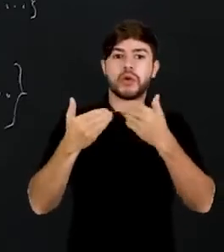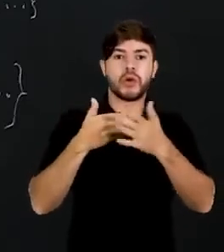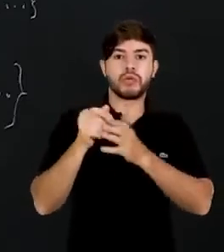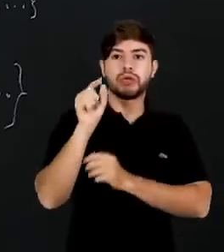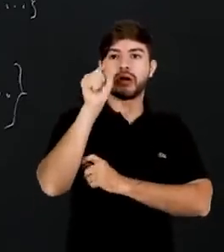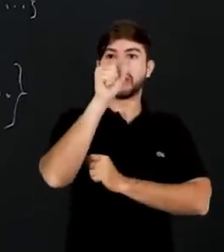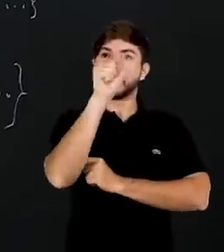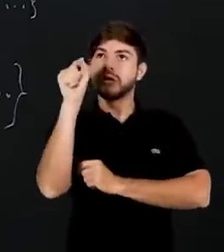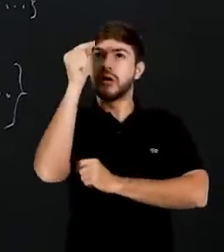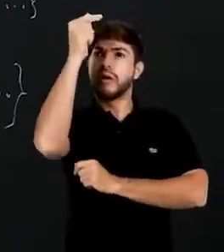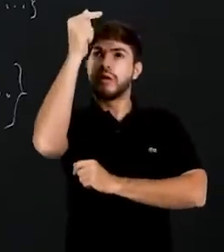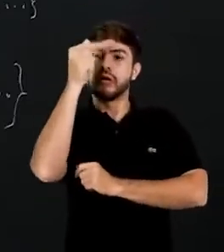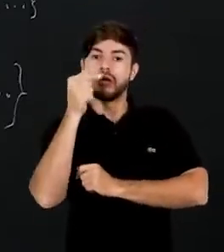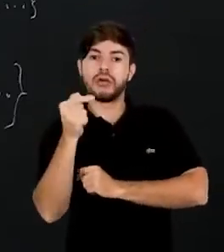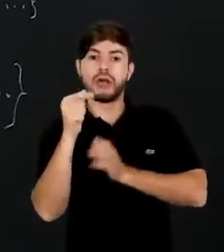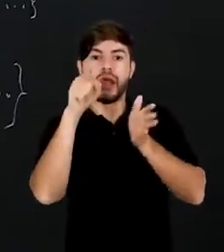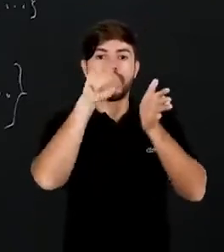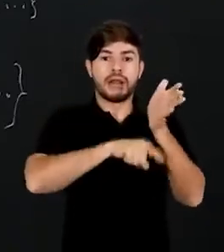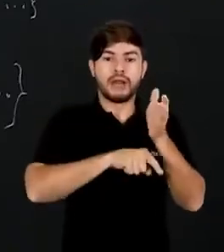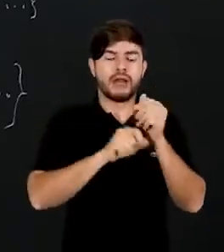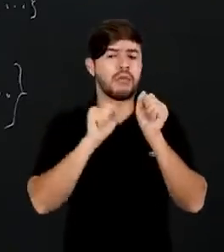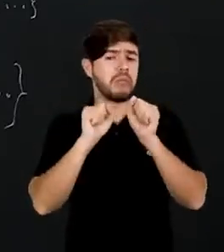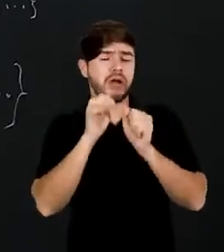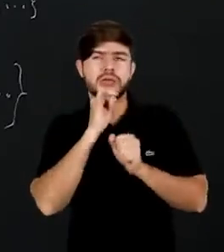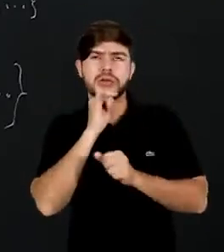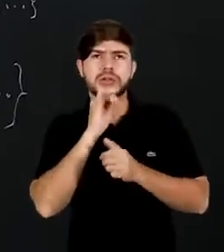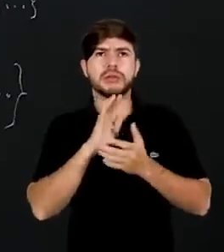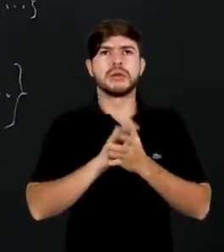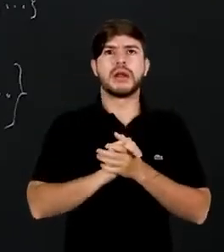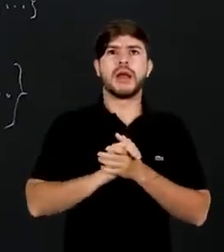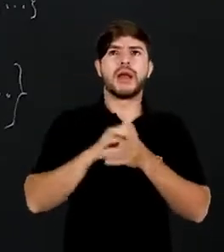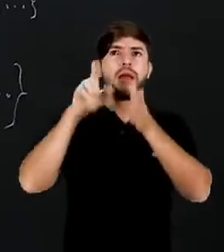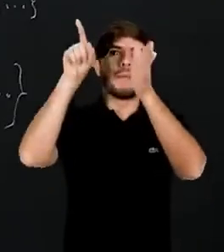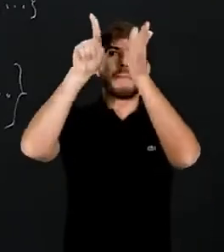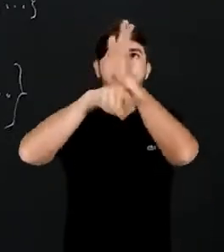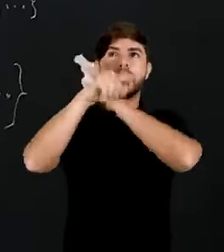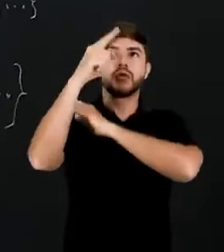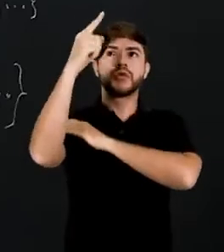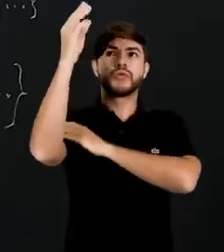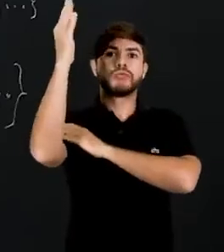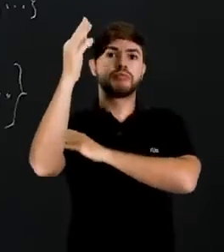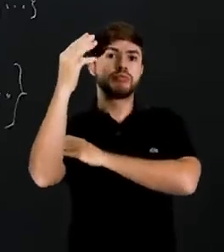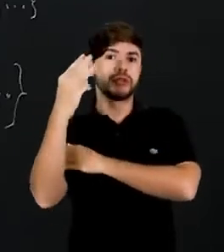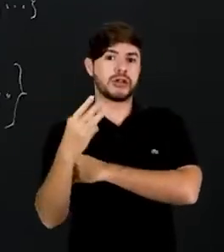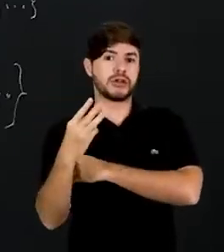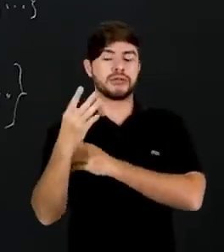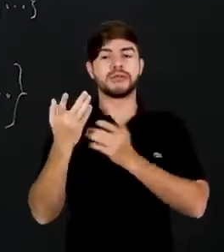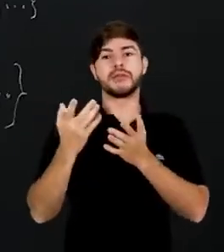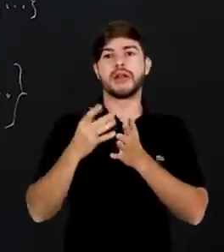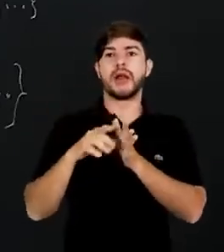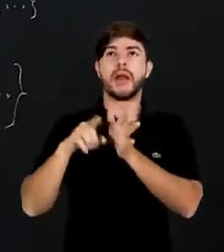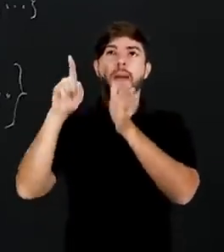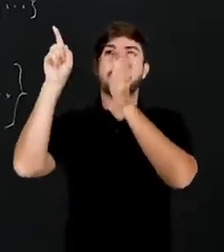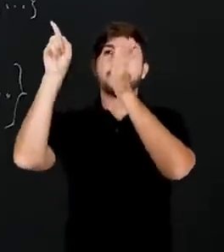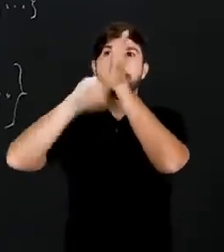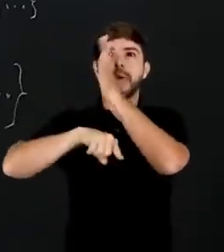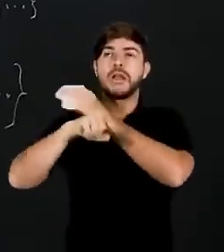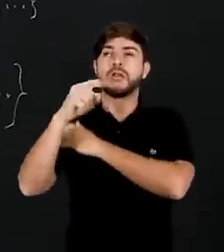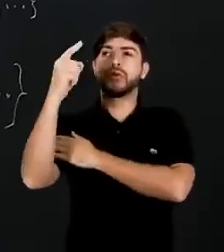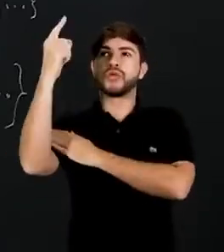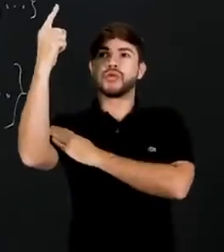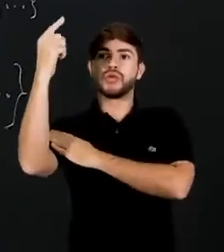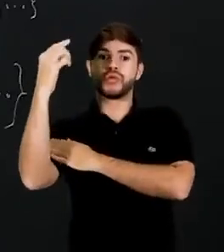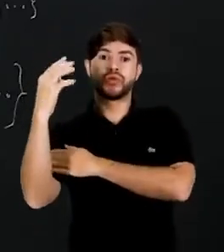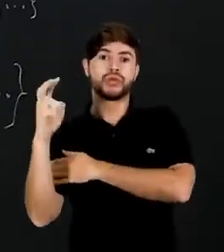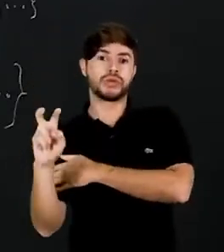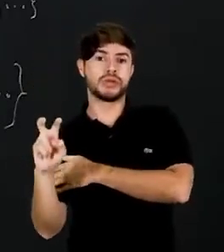negativa, tá? Então, podemos ter aqui, de repente, menos 1/3. Podemos ter menos 4/5,